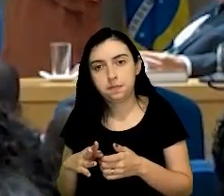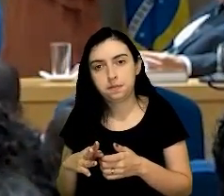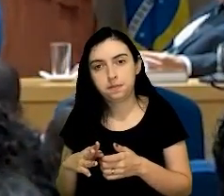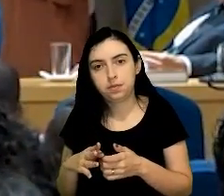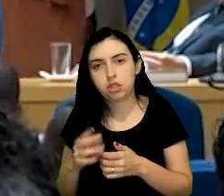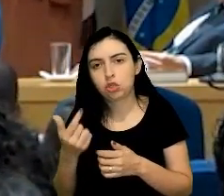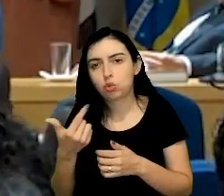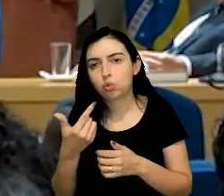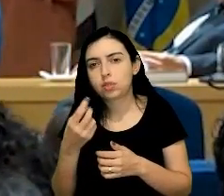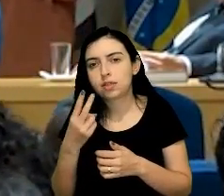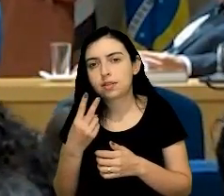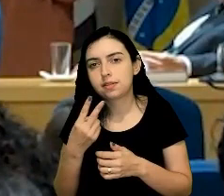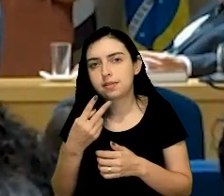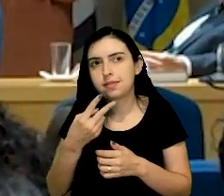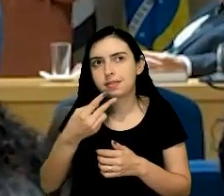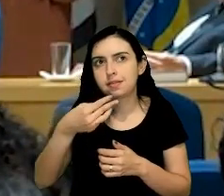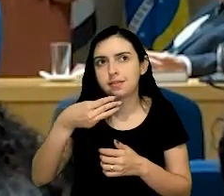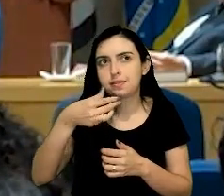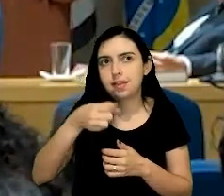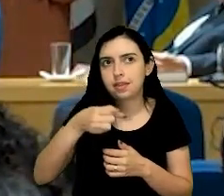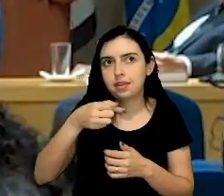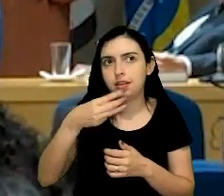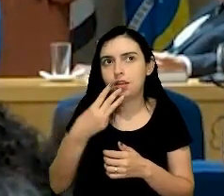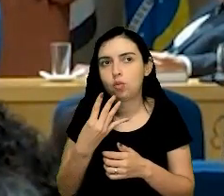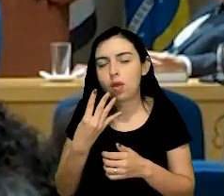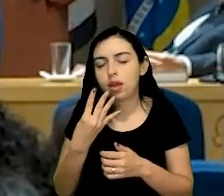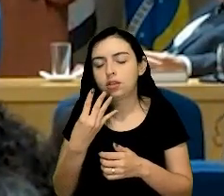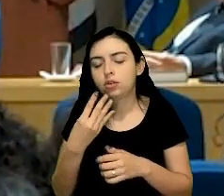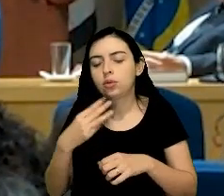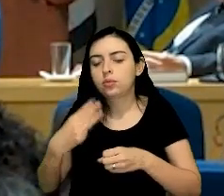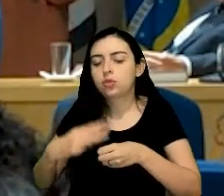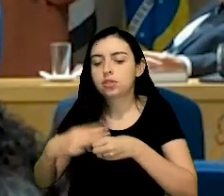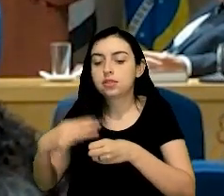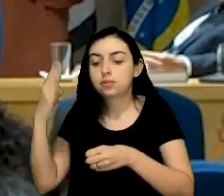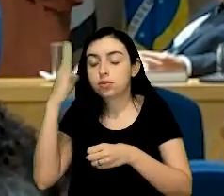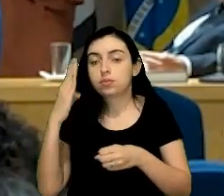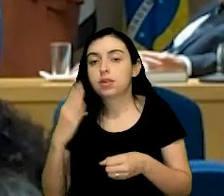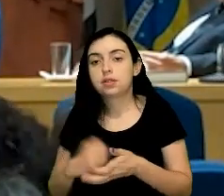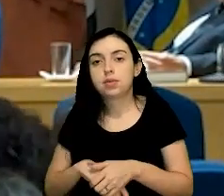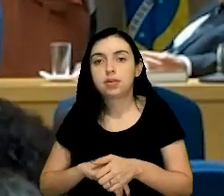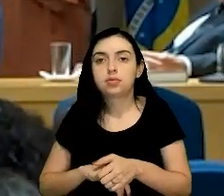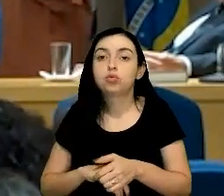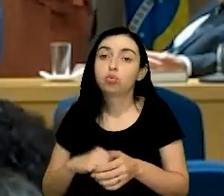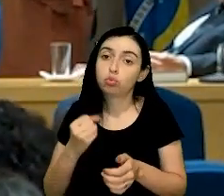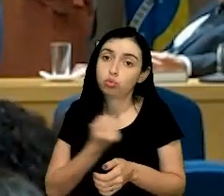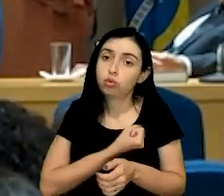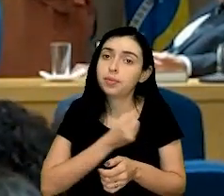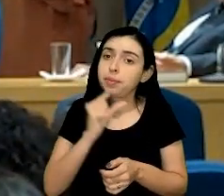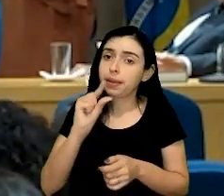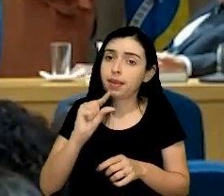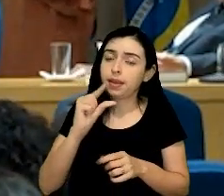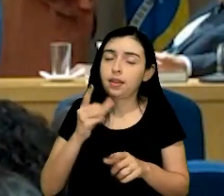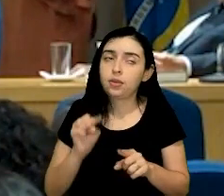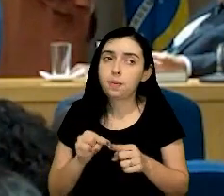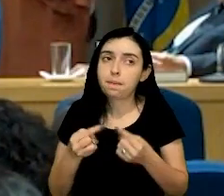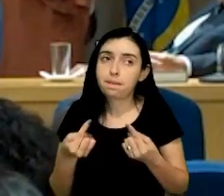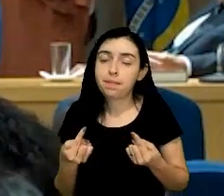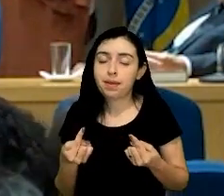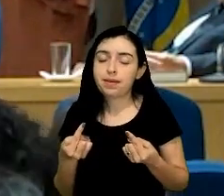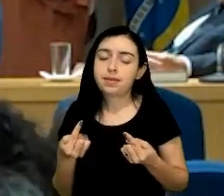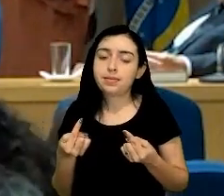274 municípios brasileiros. Mesmo que o número seja pequeno, né? Esses aqui eram